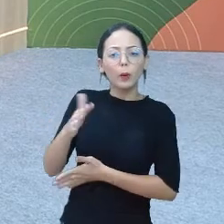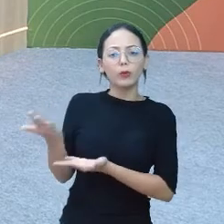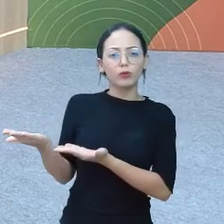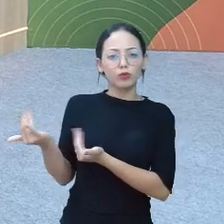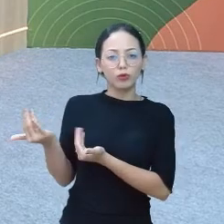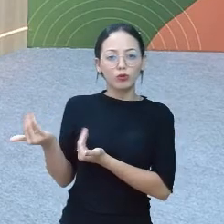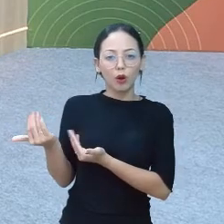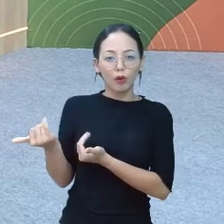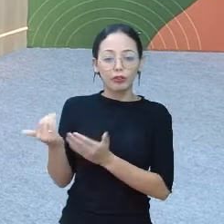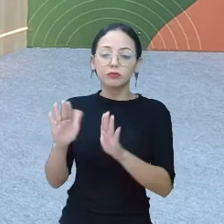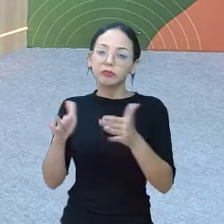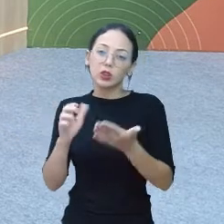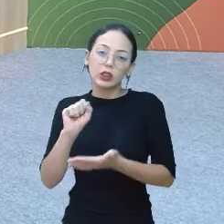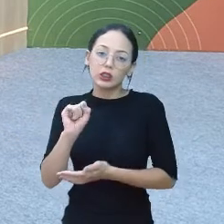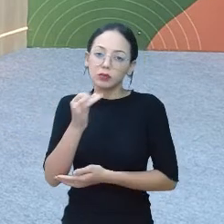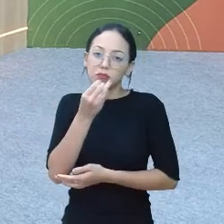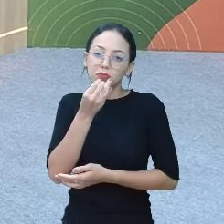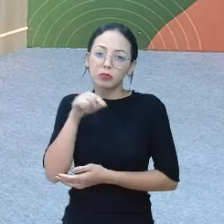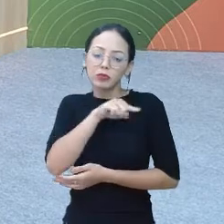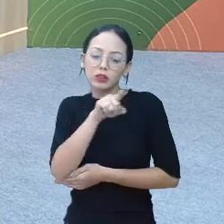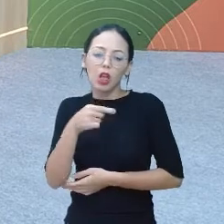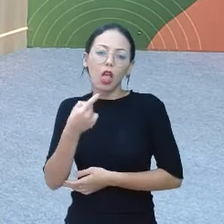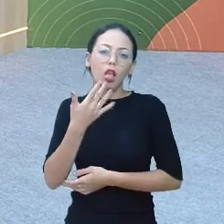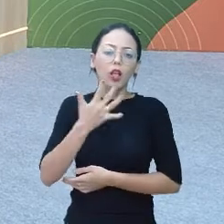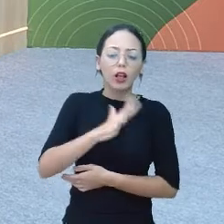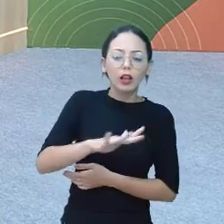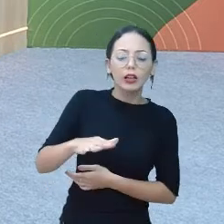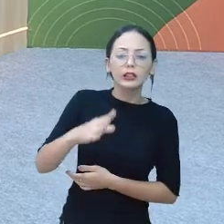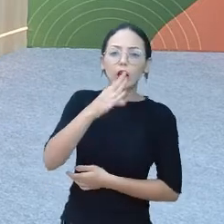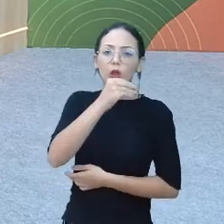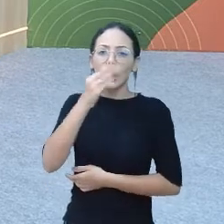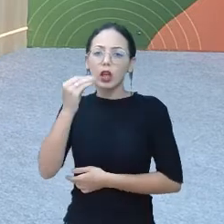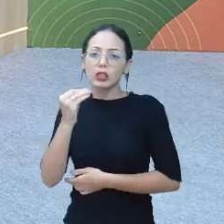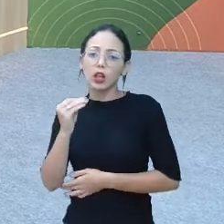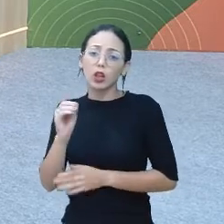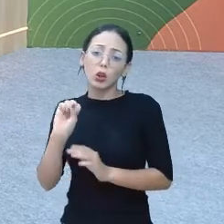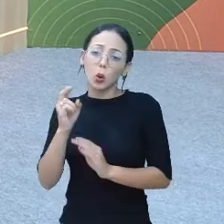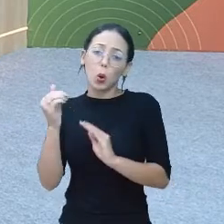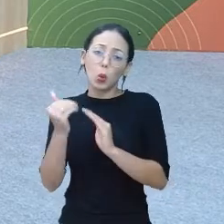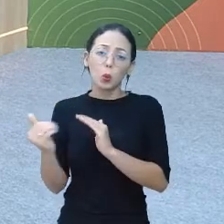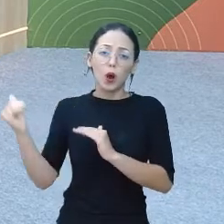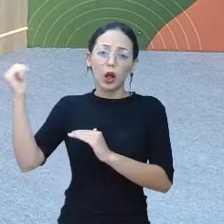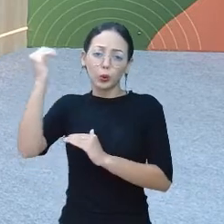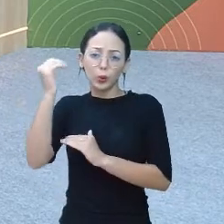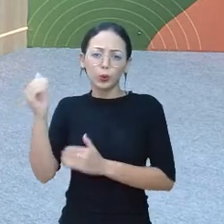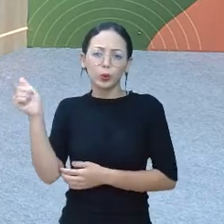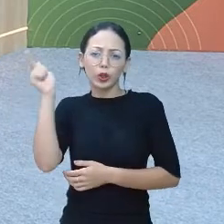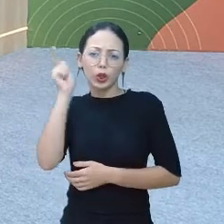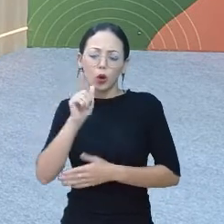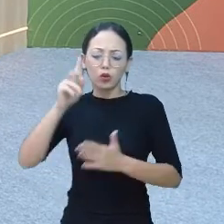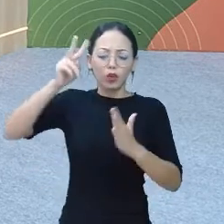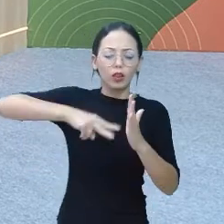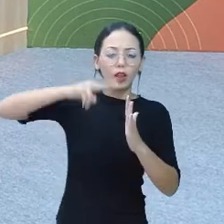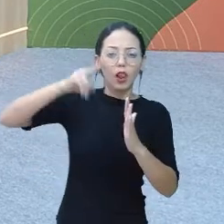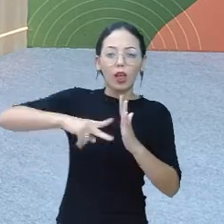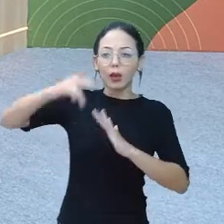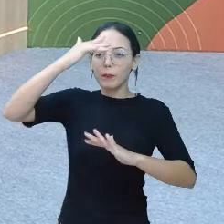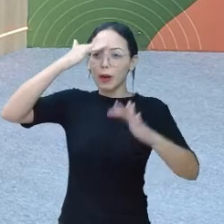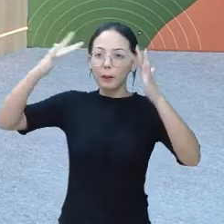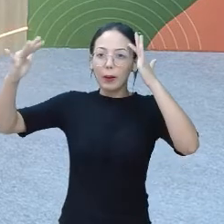jovem. Então, se você está aí criança, adolescente ou até mesmo adulto que adora consumir fantasia, saiba que você